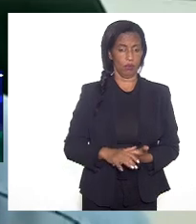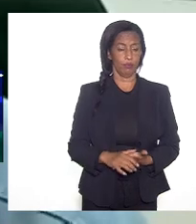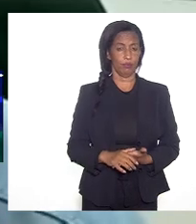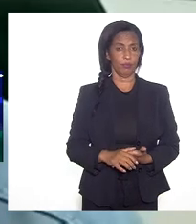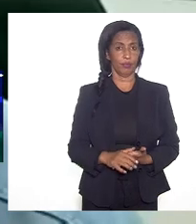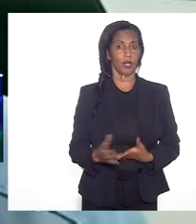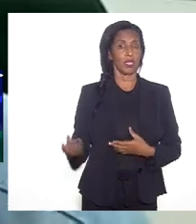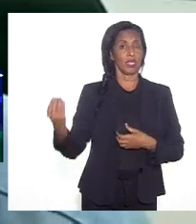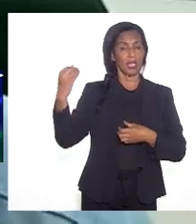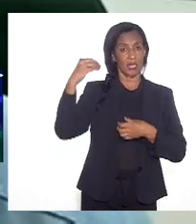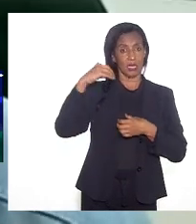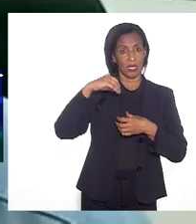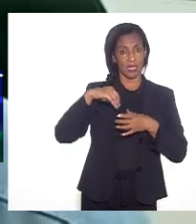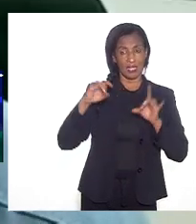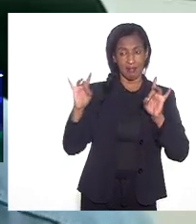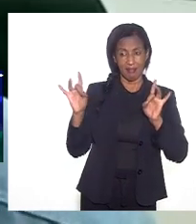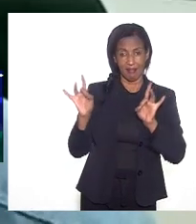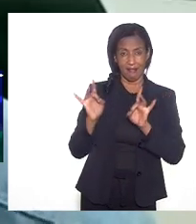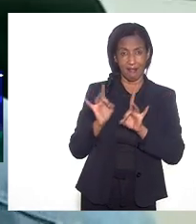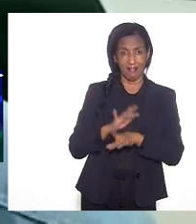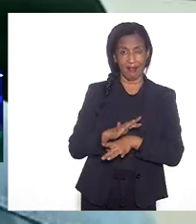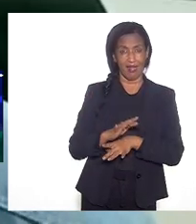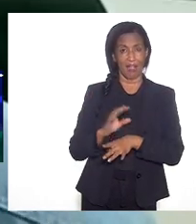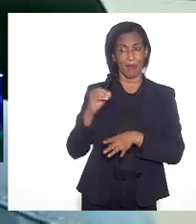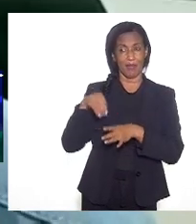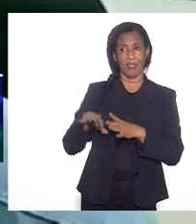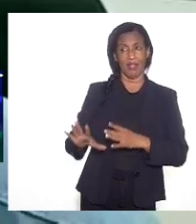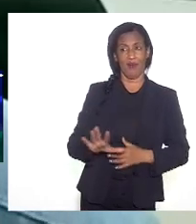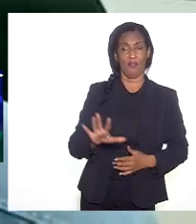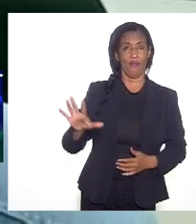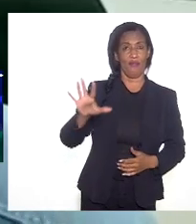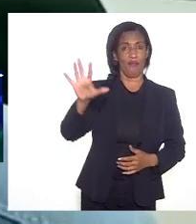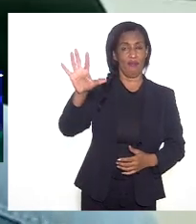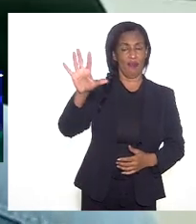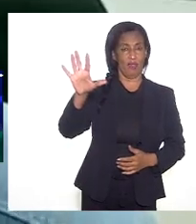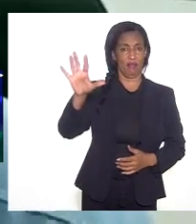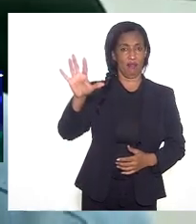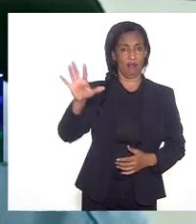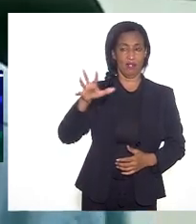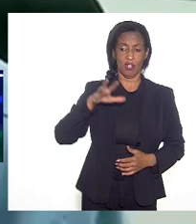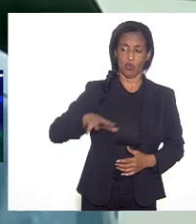na juventude pobre que mora nas favelas e comunidades.